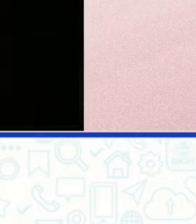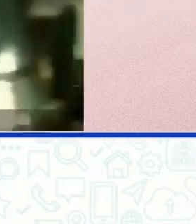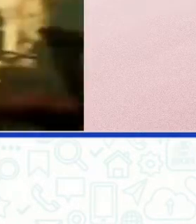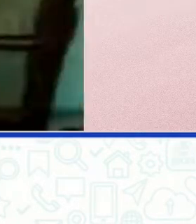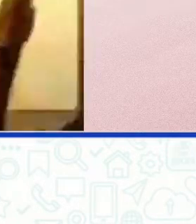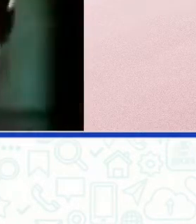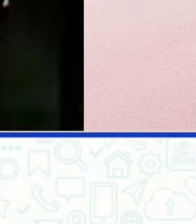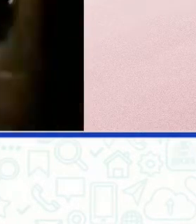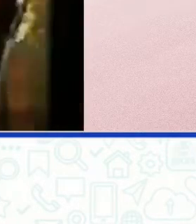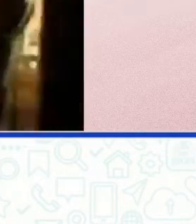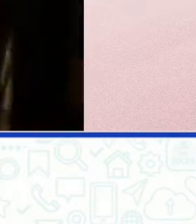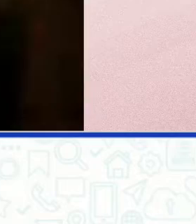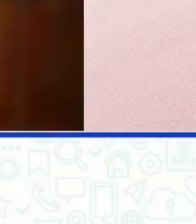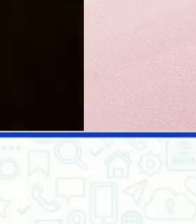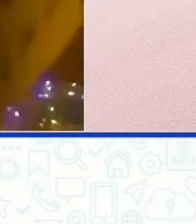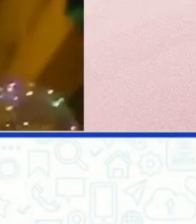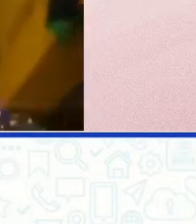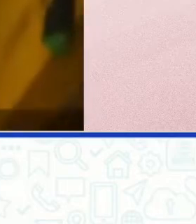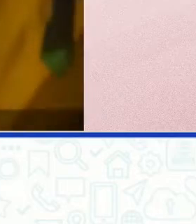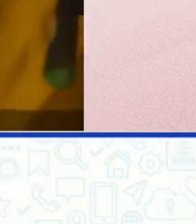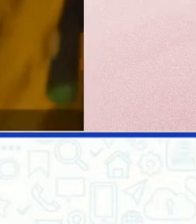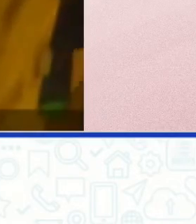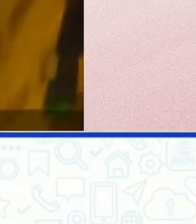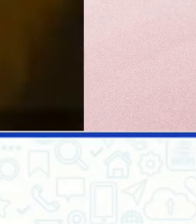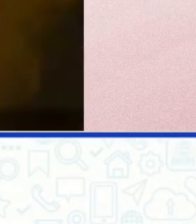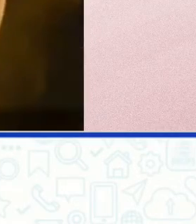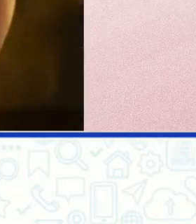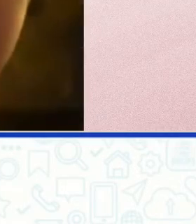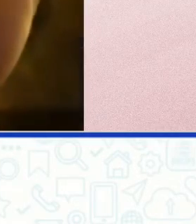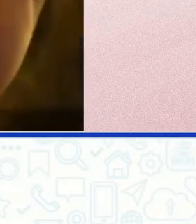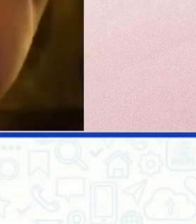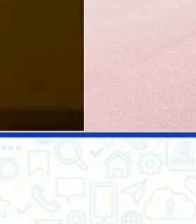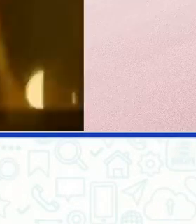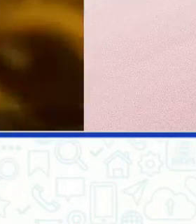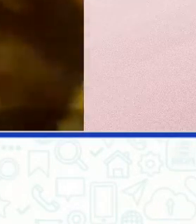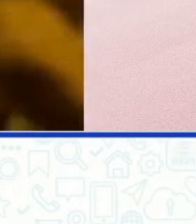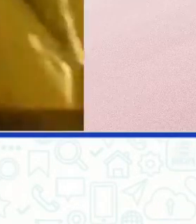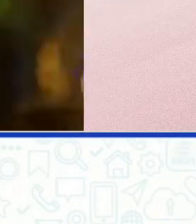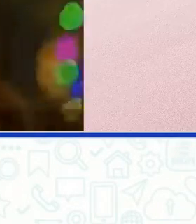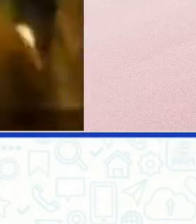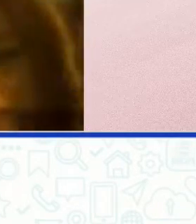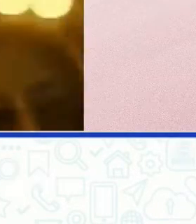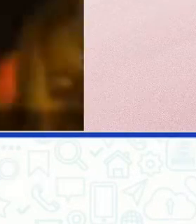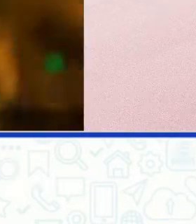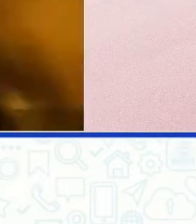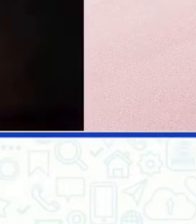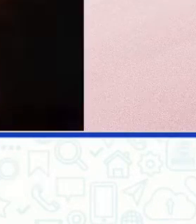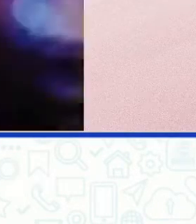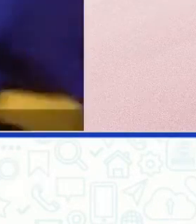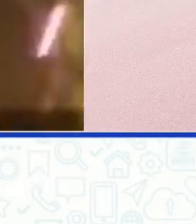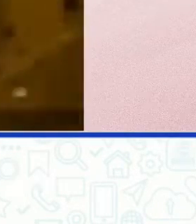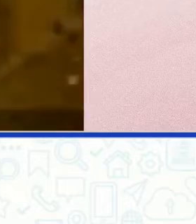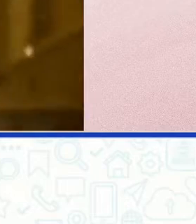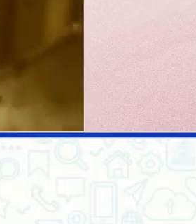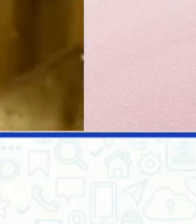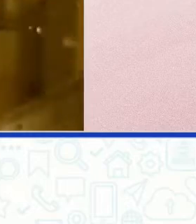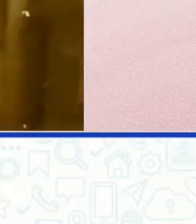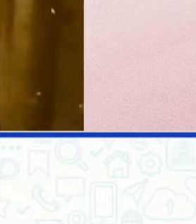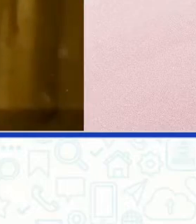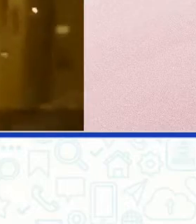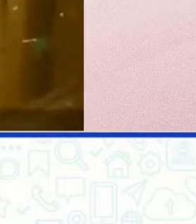projeto, o próximo ano. E isso significa valorizar não apenas quem você é, mas quem você quer